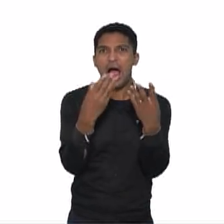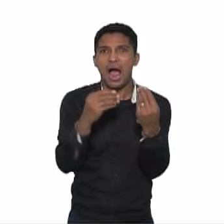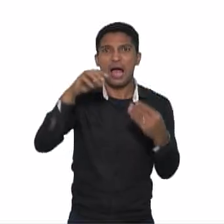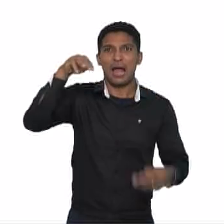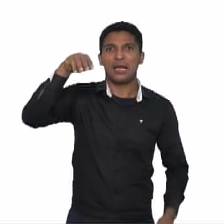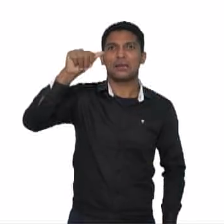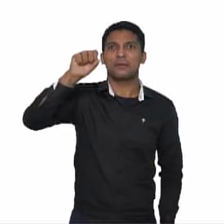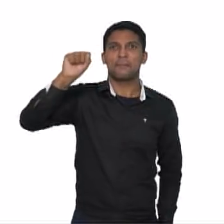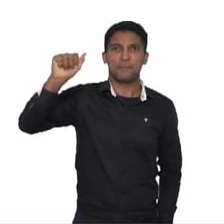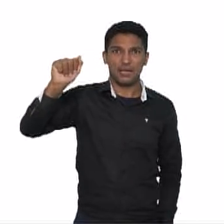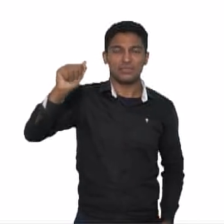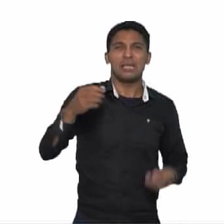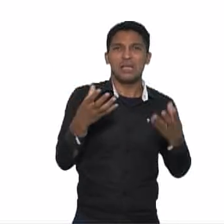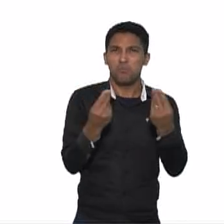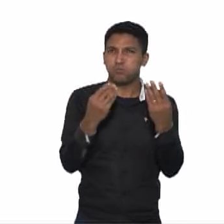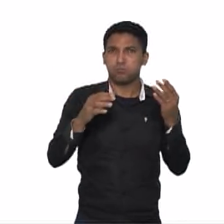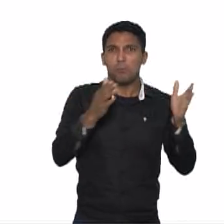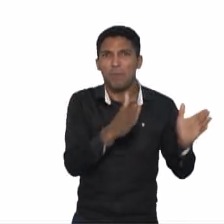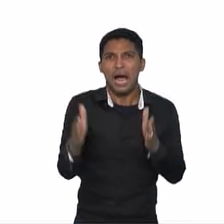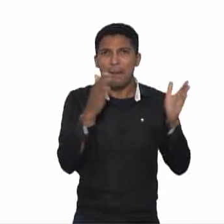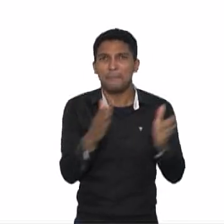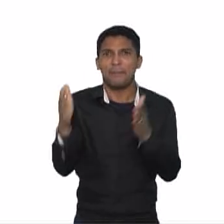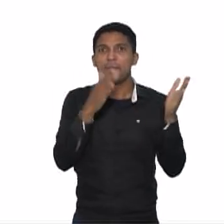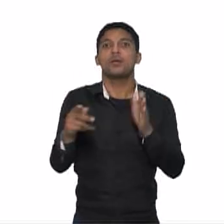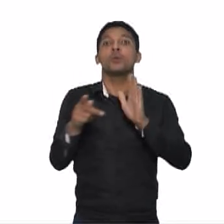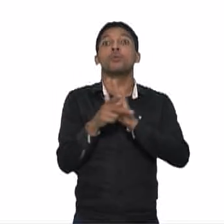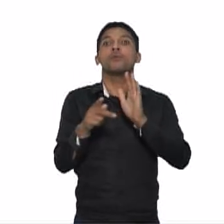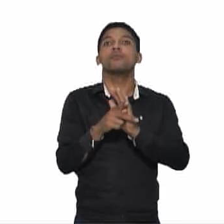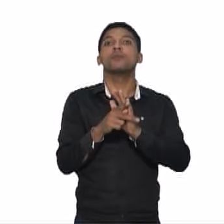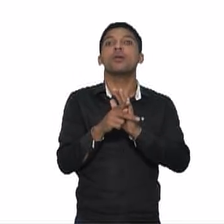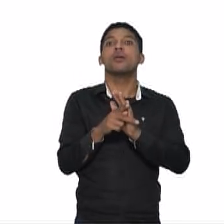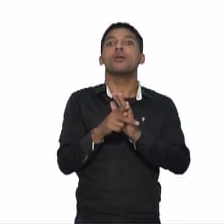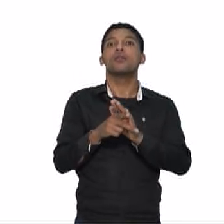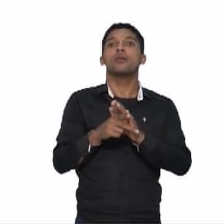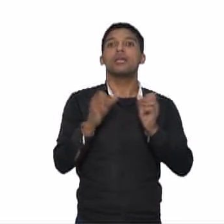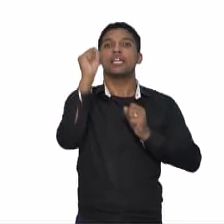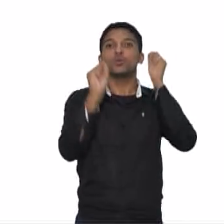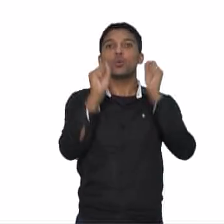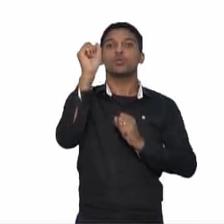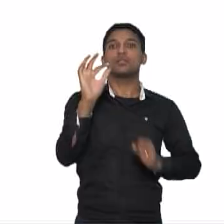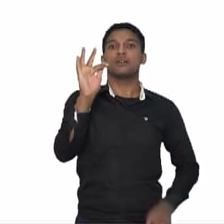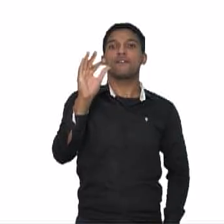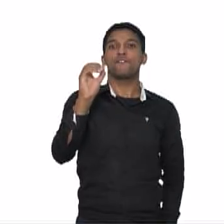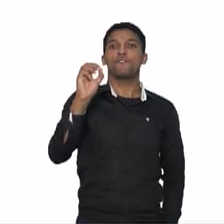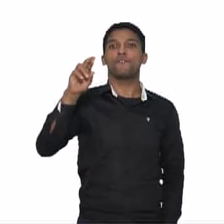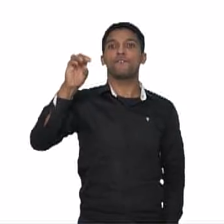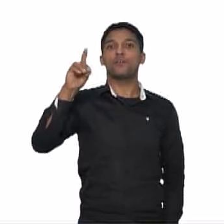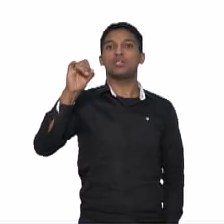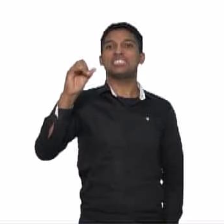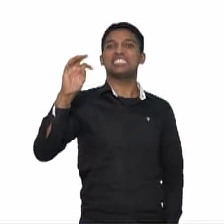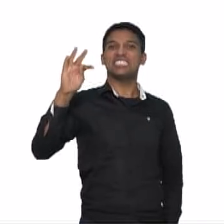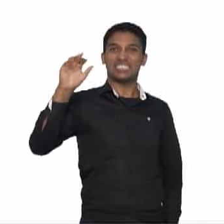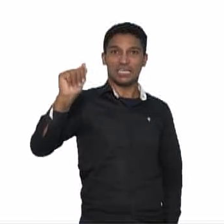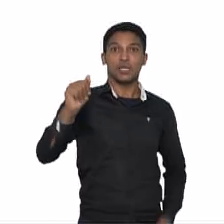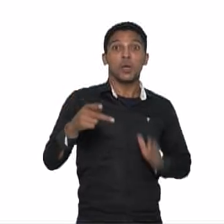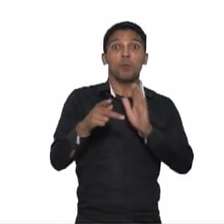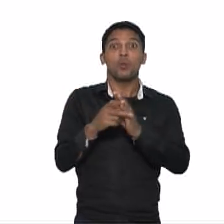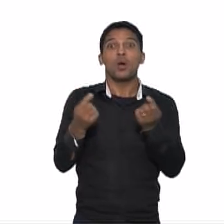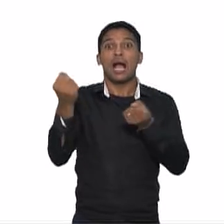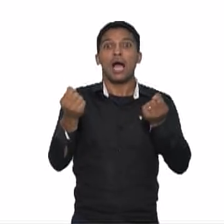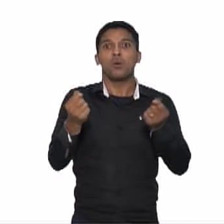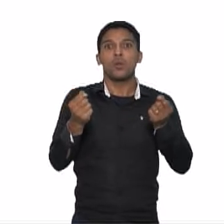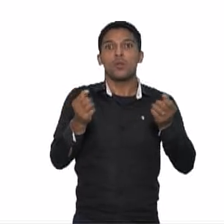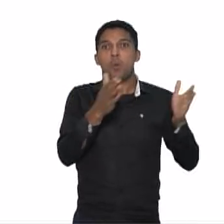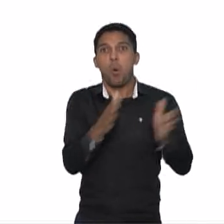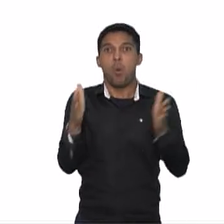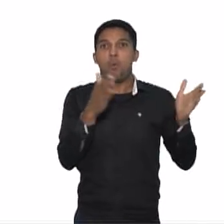larga escala, visando a competitividade. Assim, as mudanças no ambiente se aceleraram